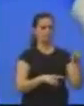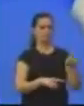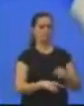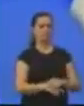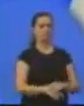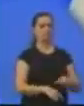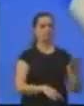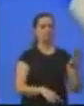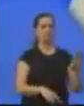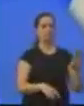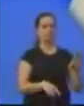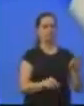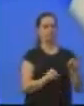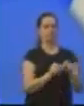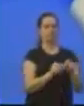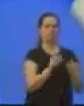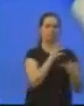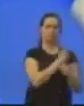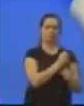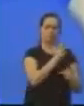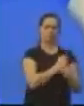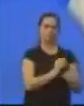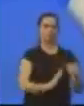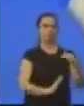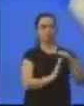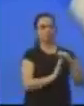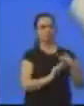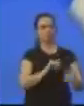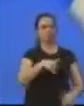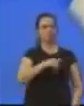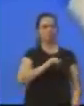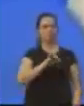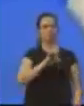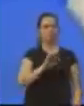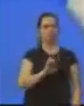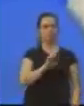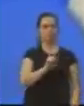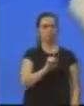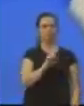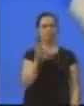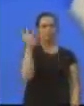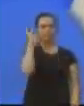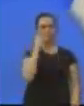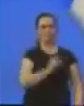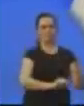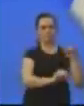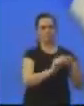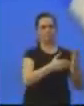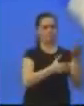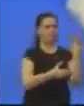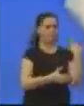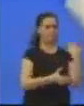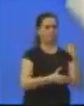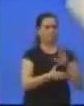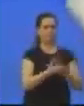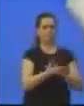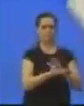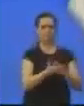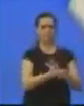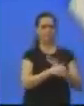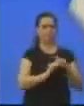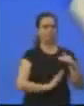No item B, vamos lá, vamos calcular os limites laterais dele. Olha o que aconteceu agora. Naquele não existia limite. E